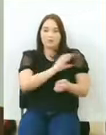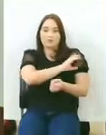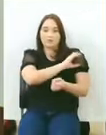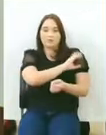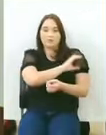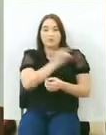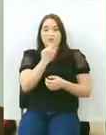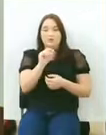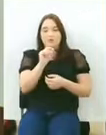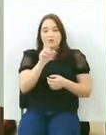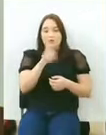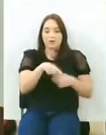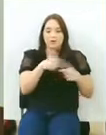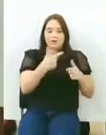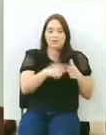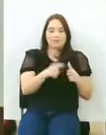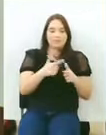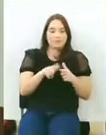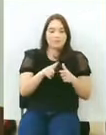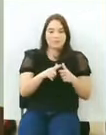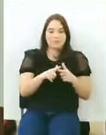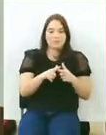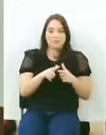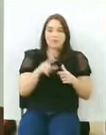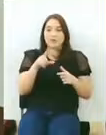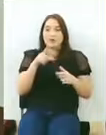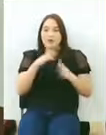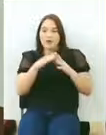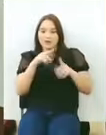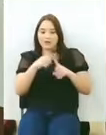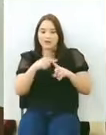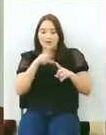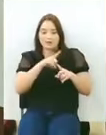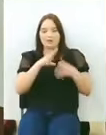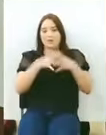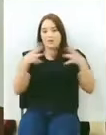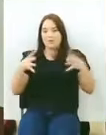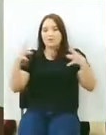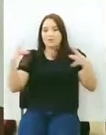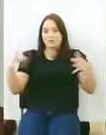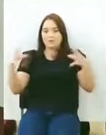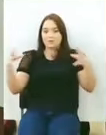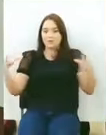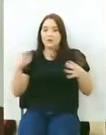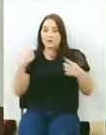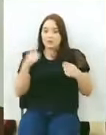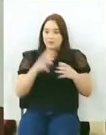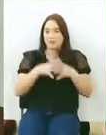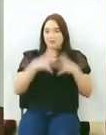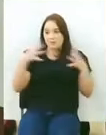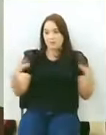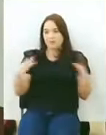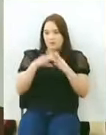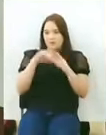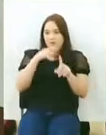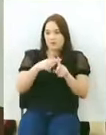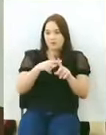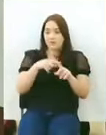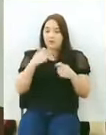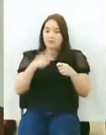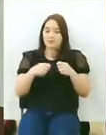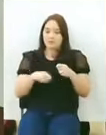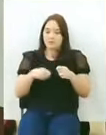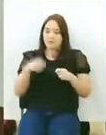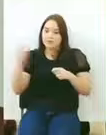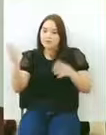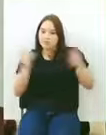nas reuniões do conselho são aqueles problemas que surgem porque a igreja está crescendo. Ter que aumentar o templo,